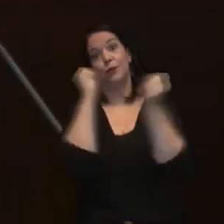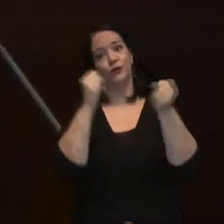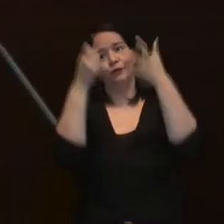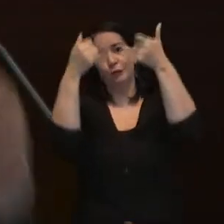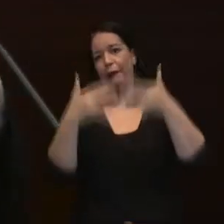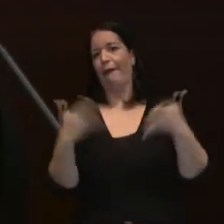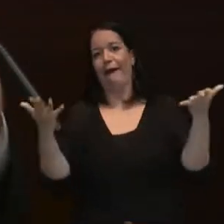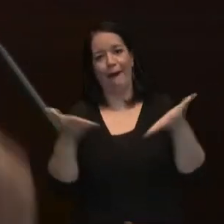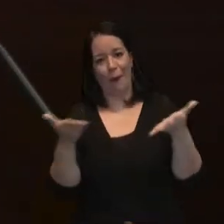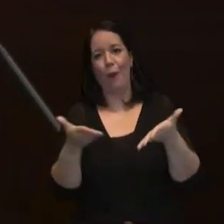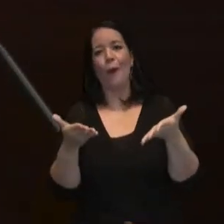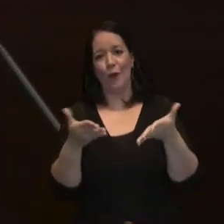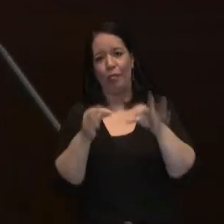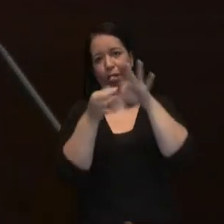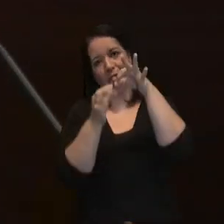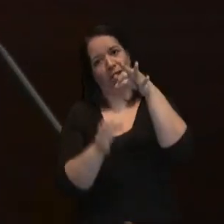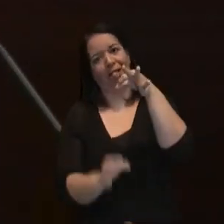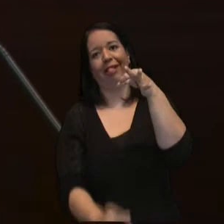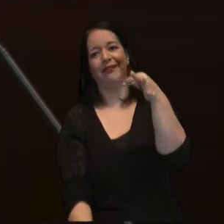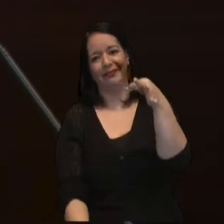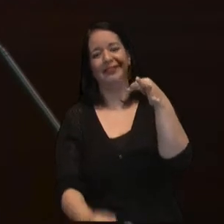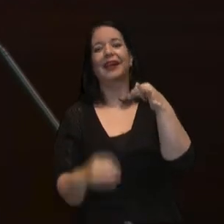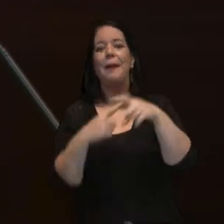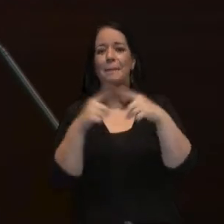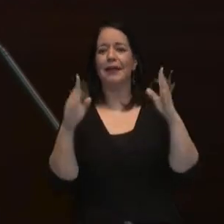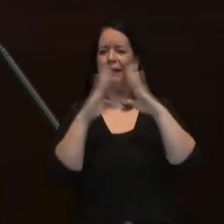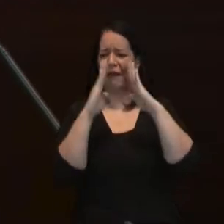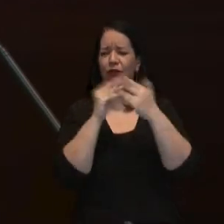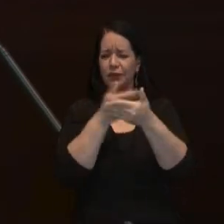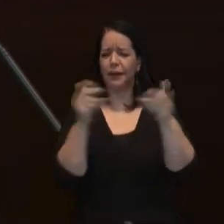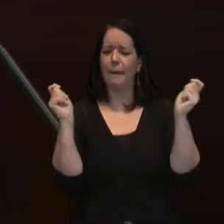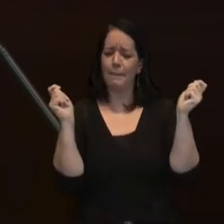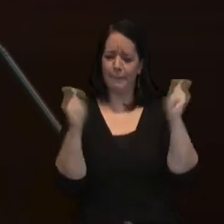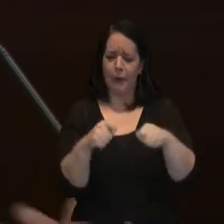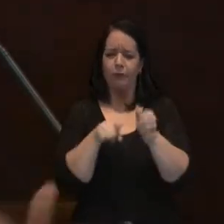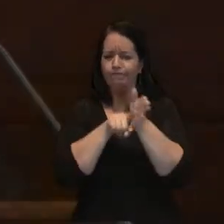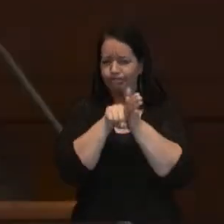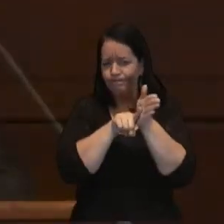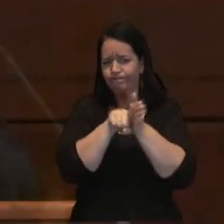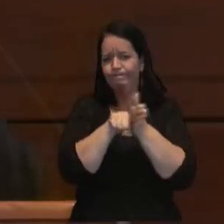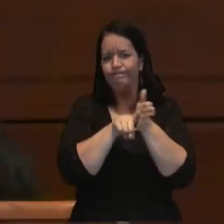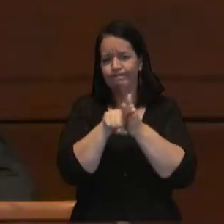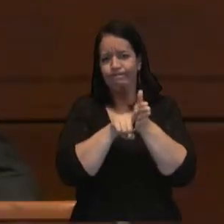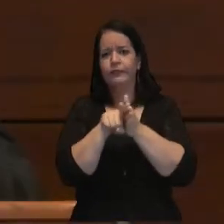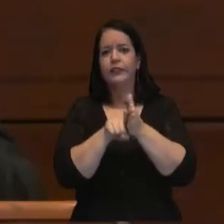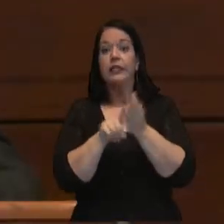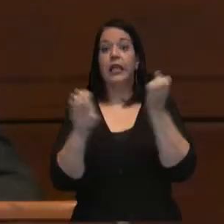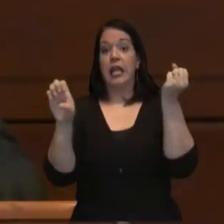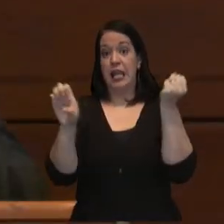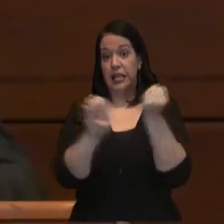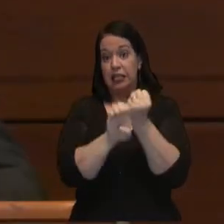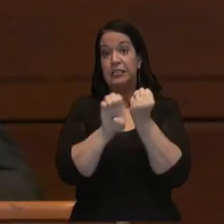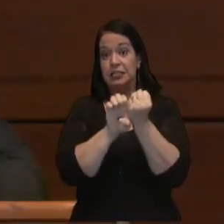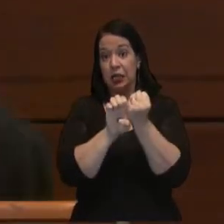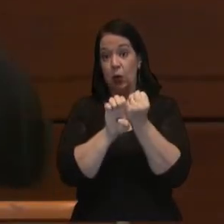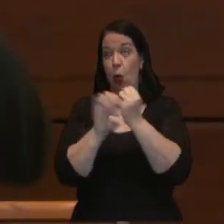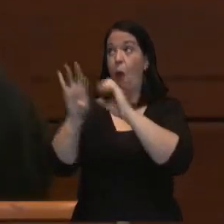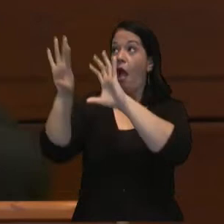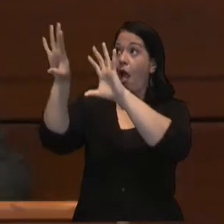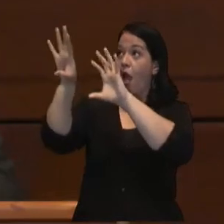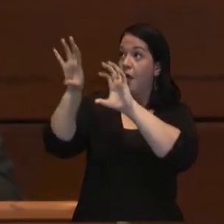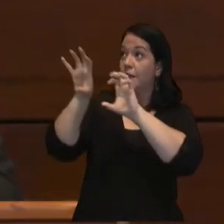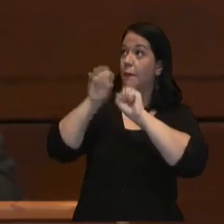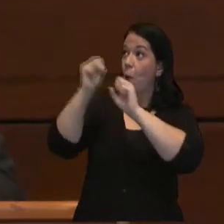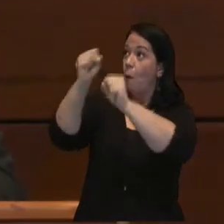sobre este homem do bem, chamado Eliseu, que recebeu porção dobrada do Espírito